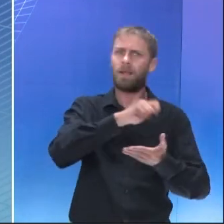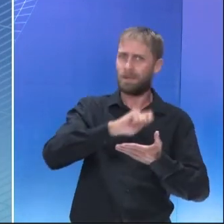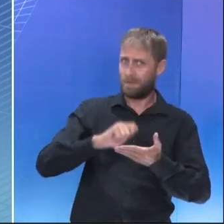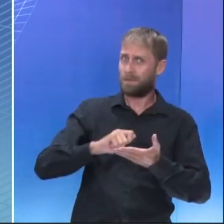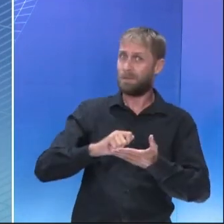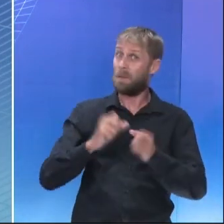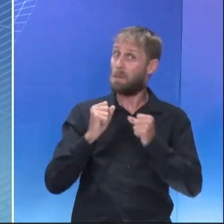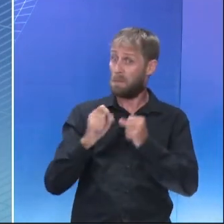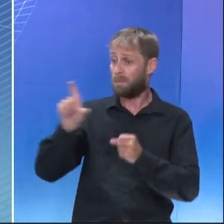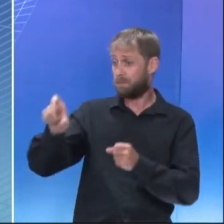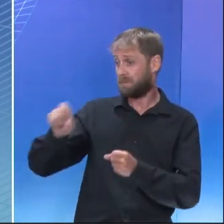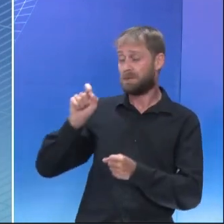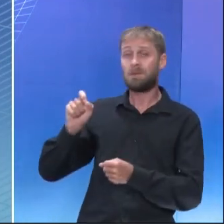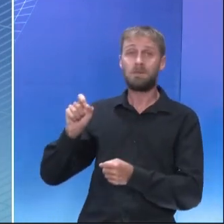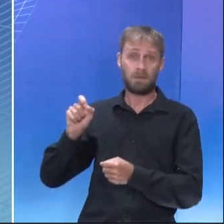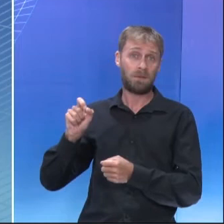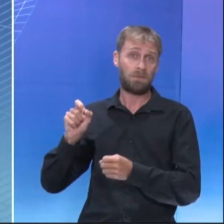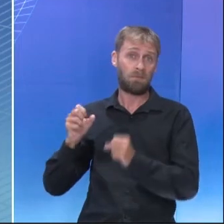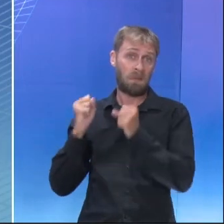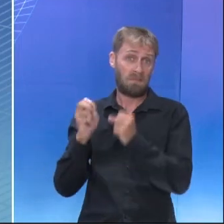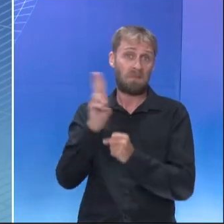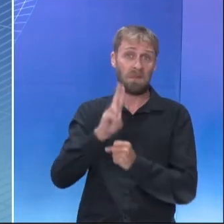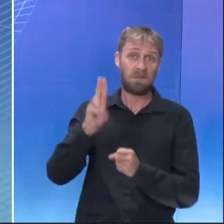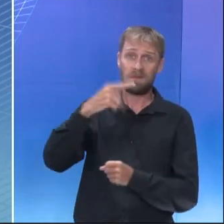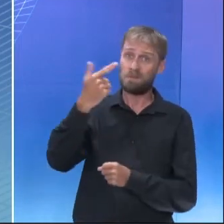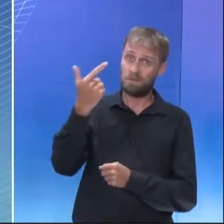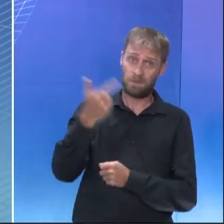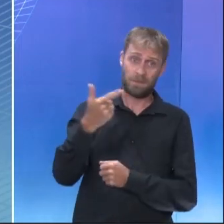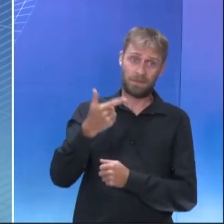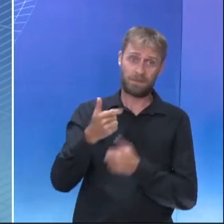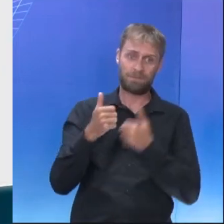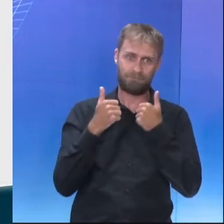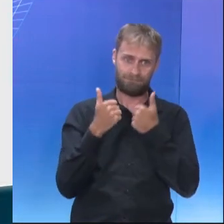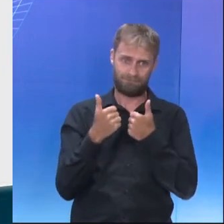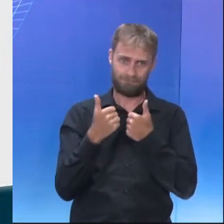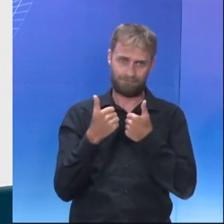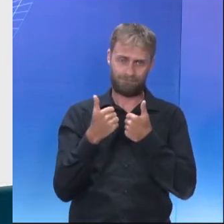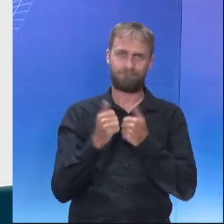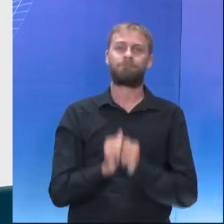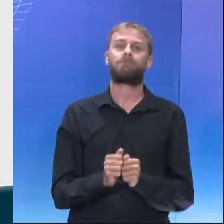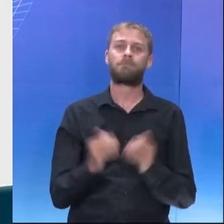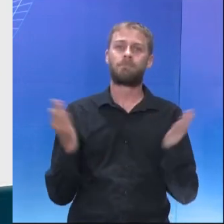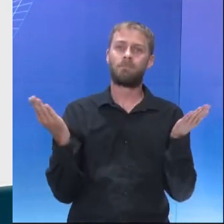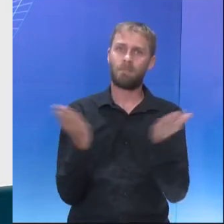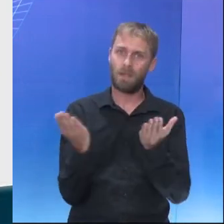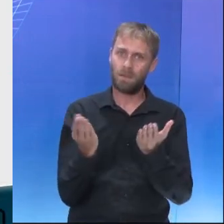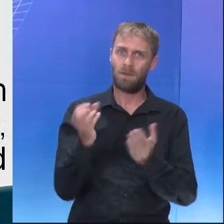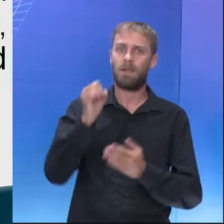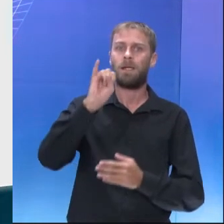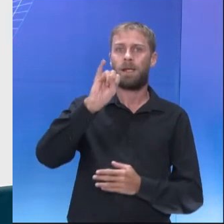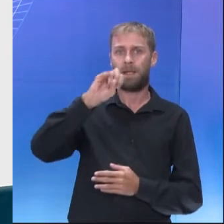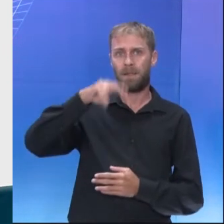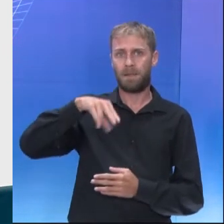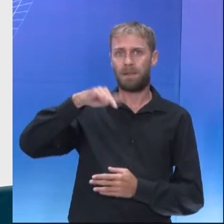essa escolha. Eu posso tanto usar esse como aquele. Perfeito? Então vamos para o infinitivo finalmente.